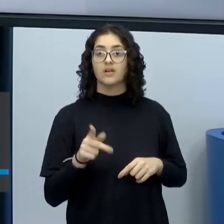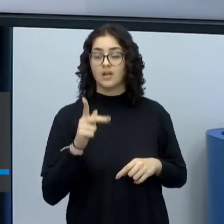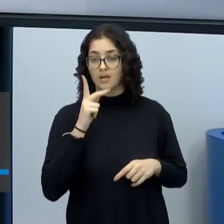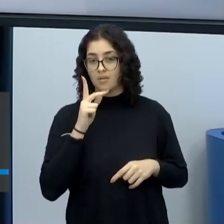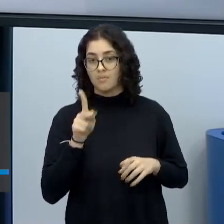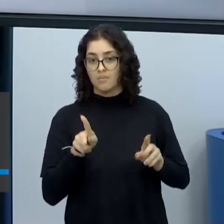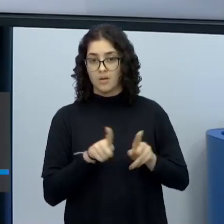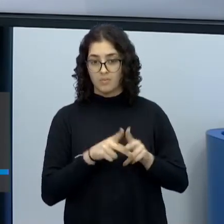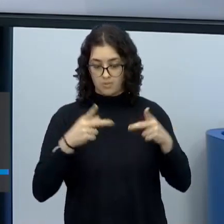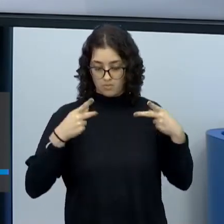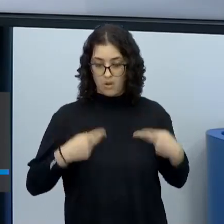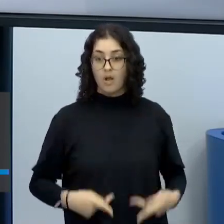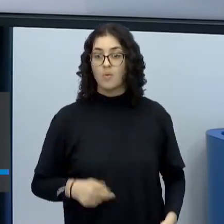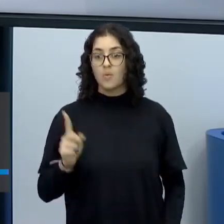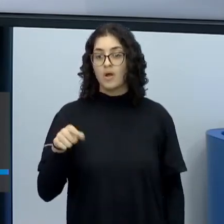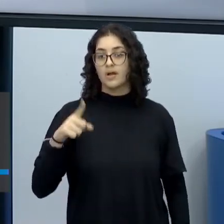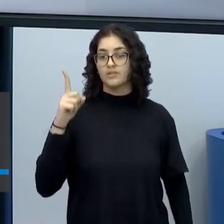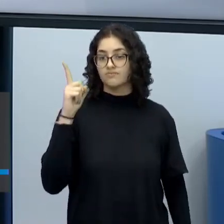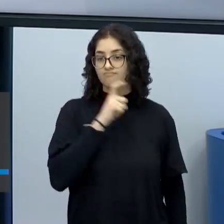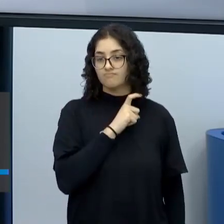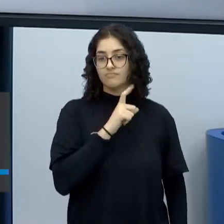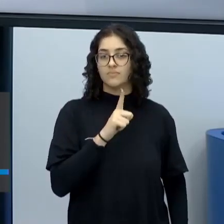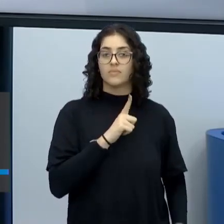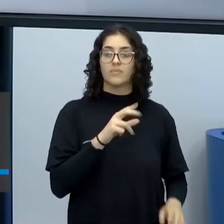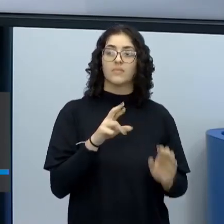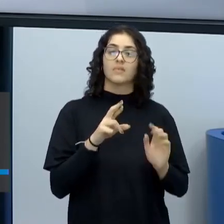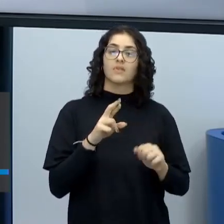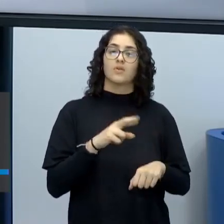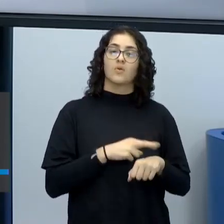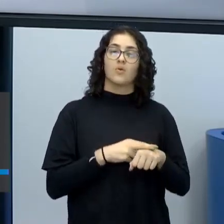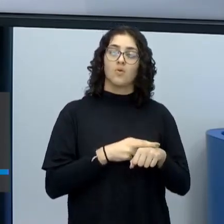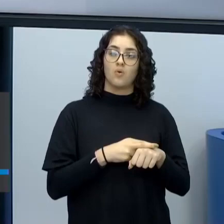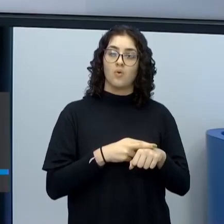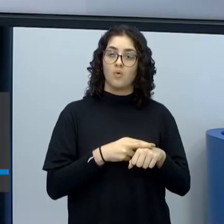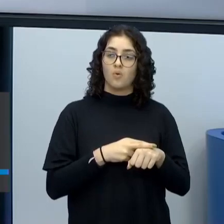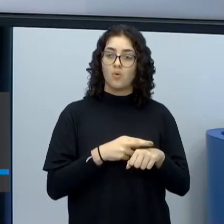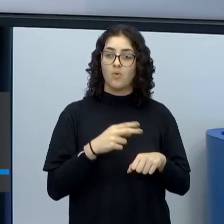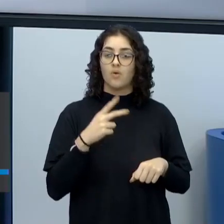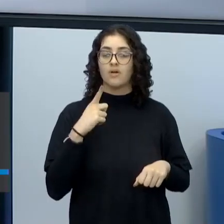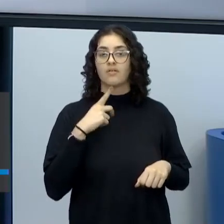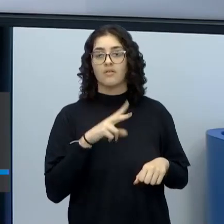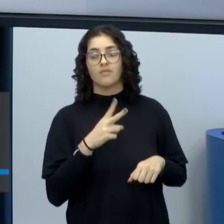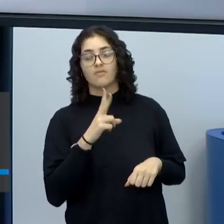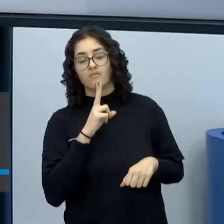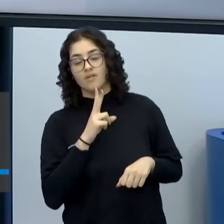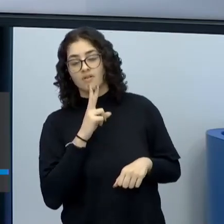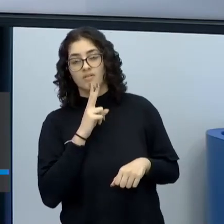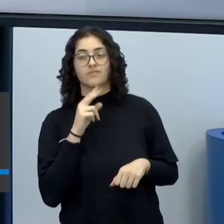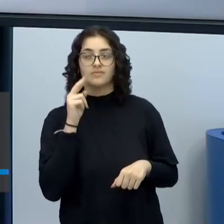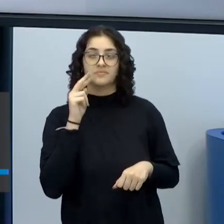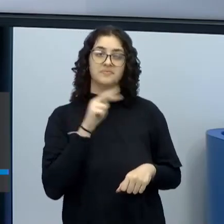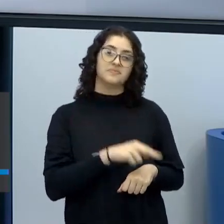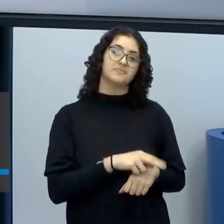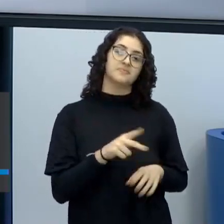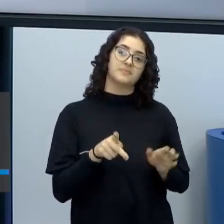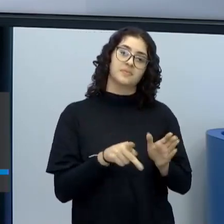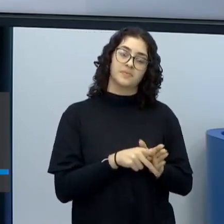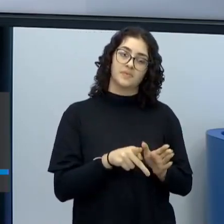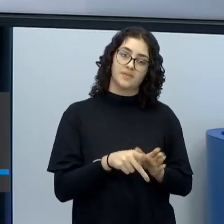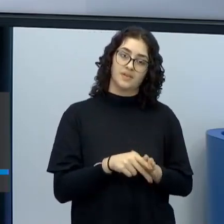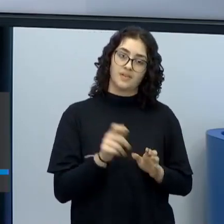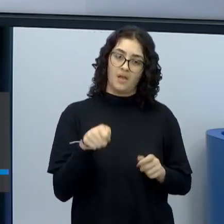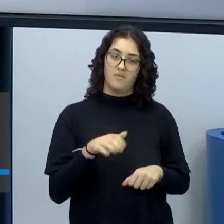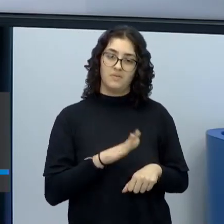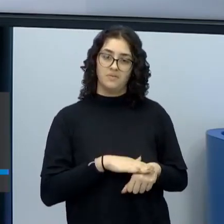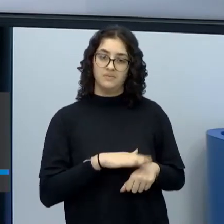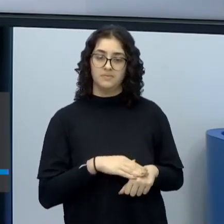programação não é difícil. Tem muito do roxinho, que é de aparência, e aí tem ali um verdinho, um azulzinho, que você vai ver que é o sensor, o operador, mas dá pra